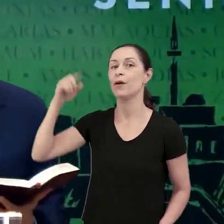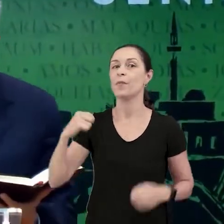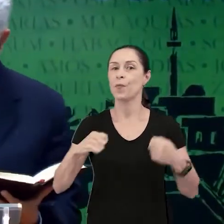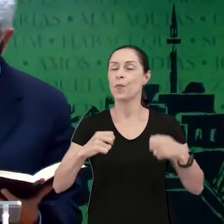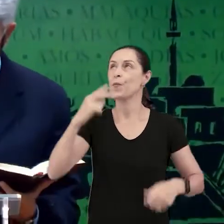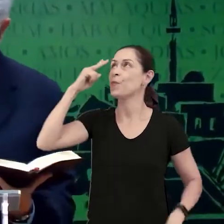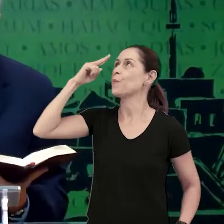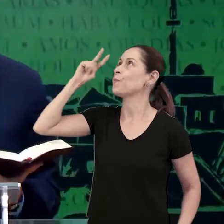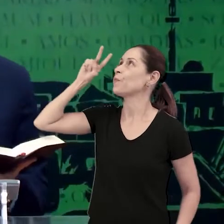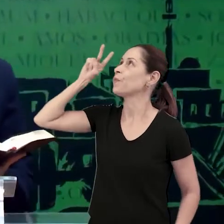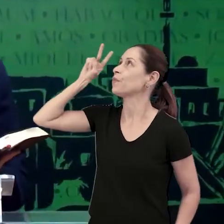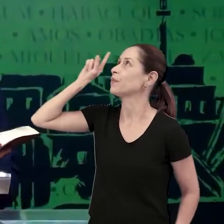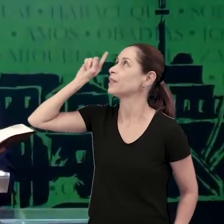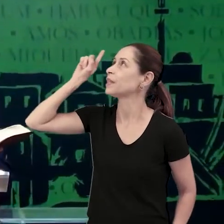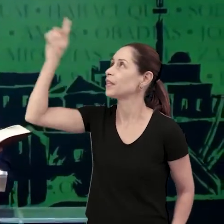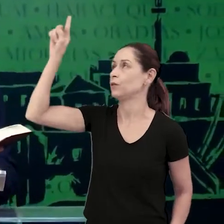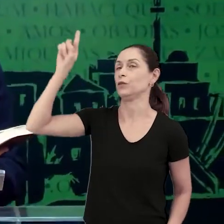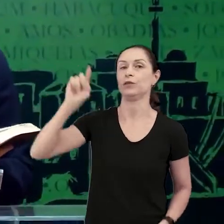Segunda coisa,